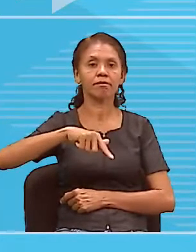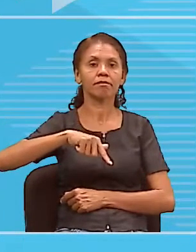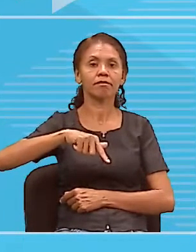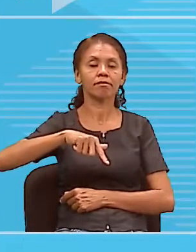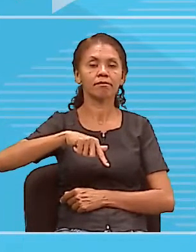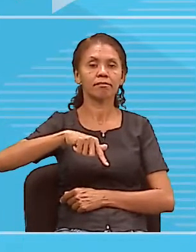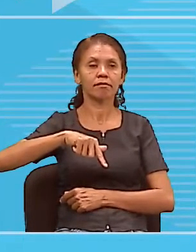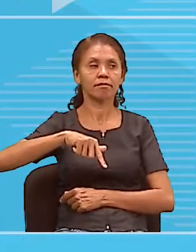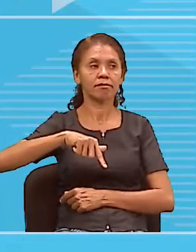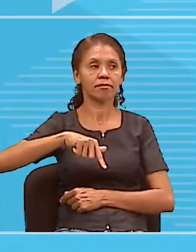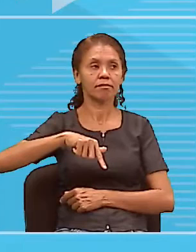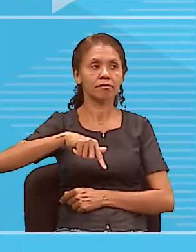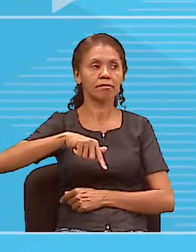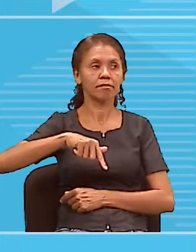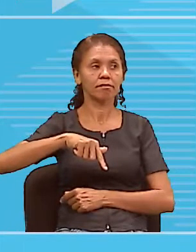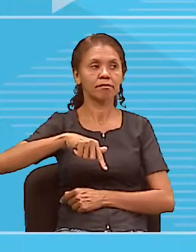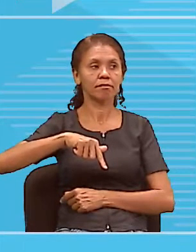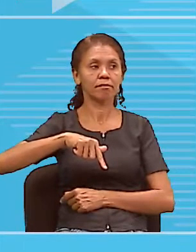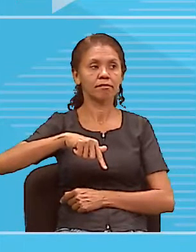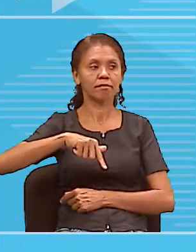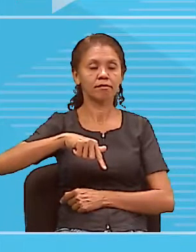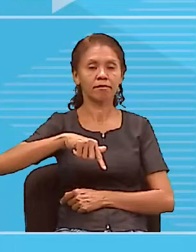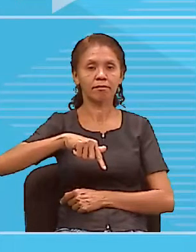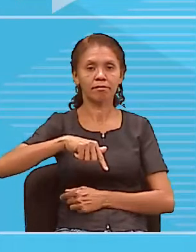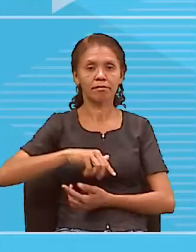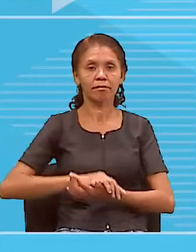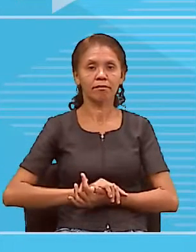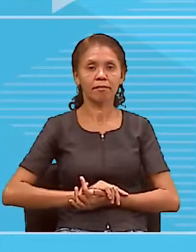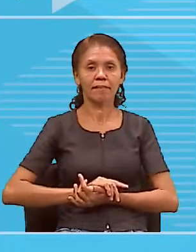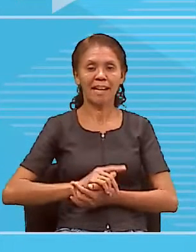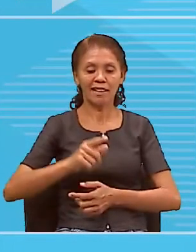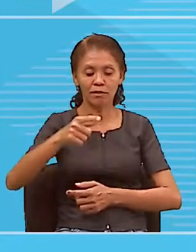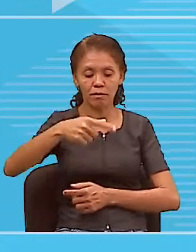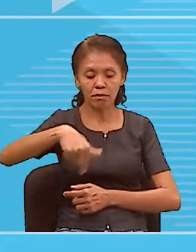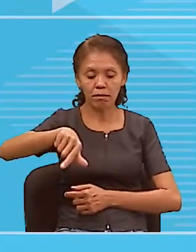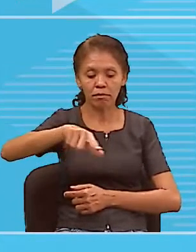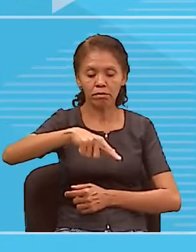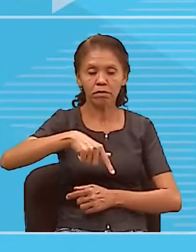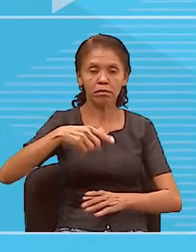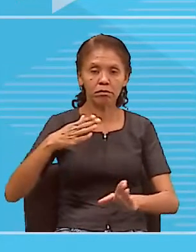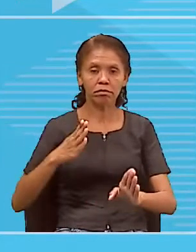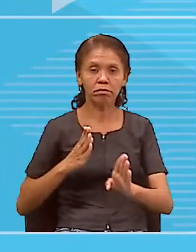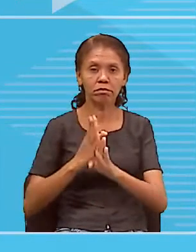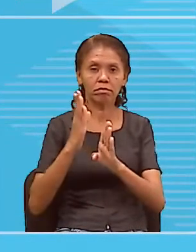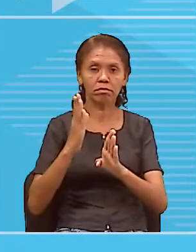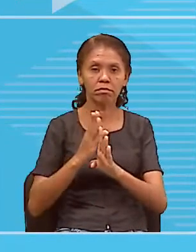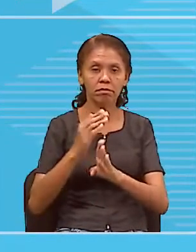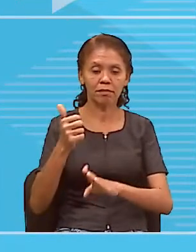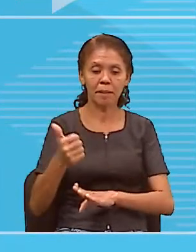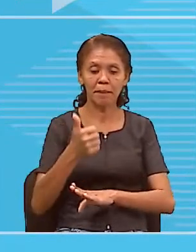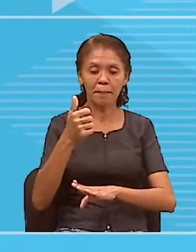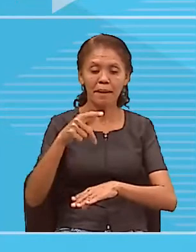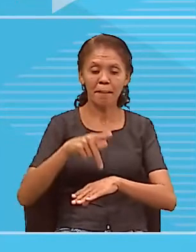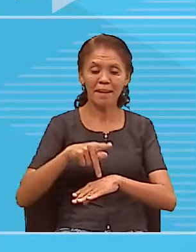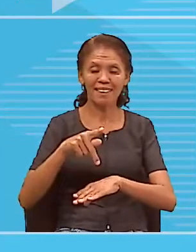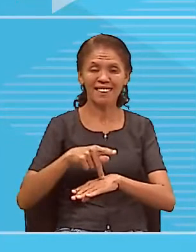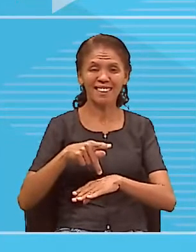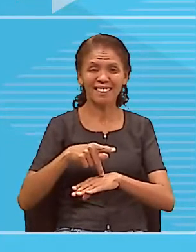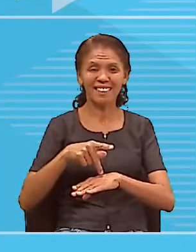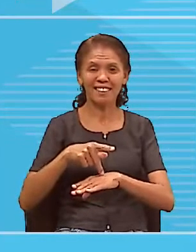e no ponto em que esses círculos eles vão se encontrar o círculo da primeira Pedrinha com